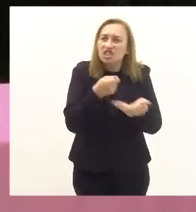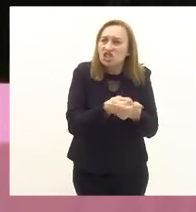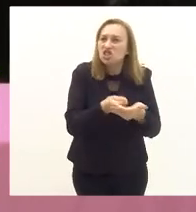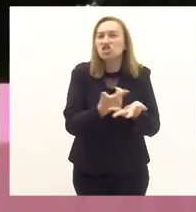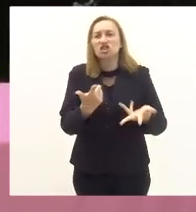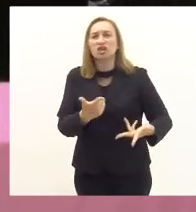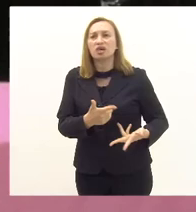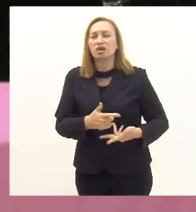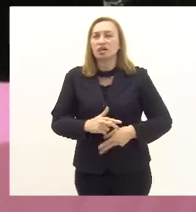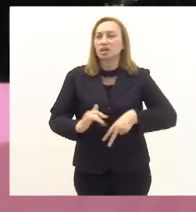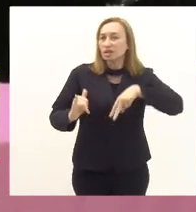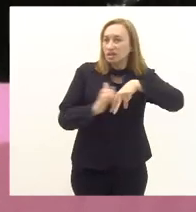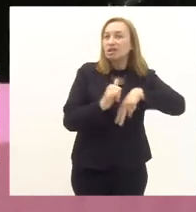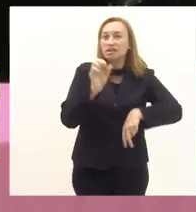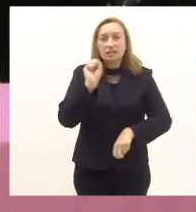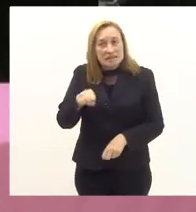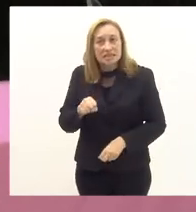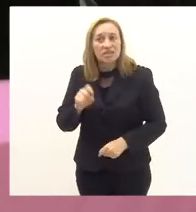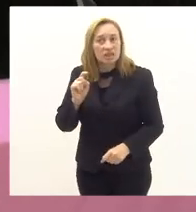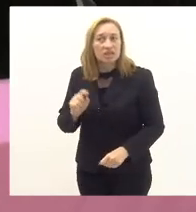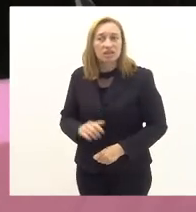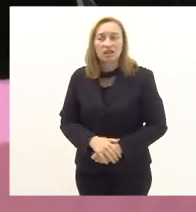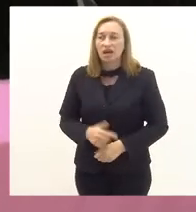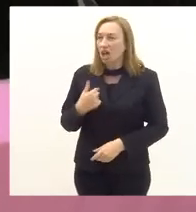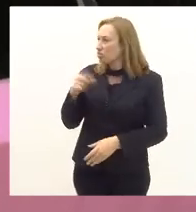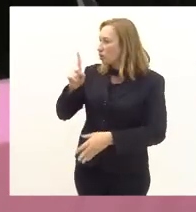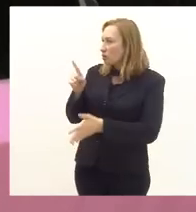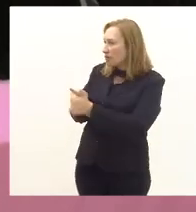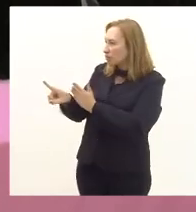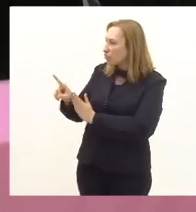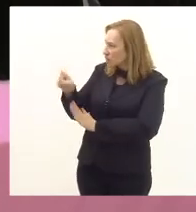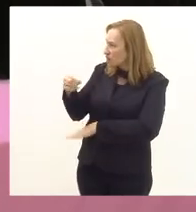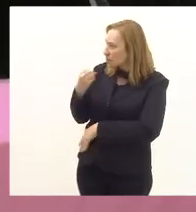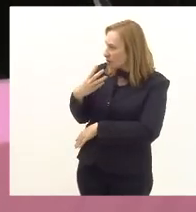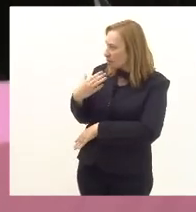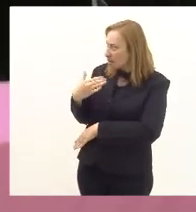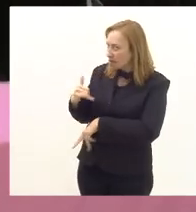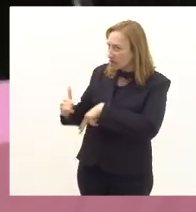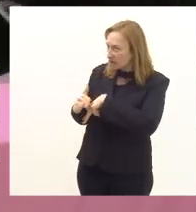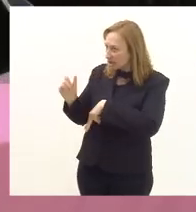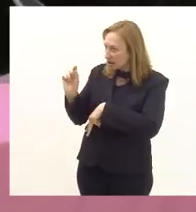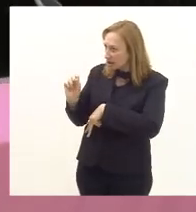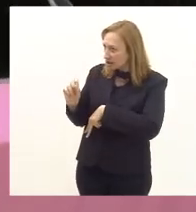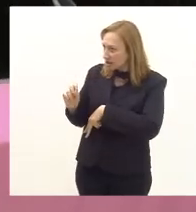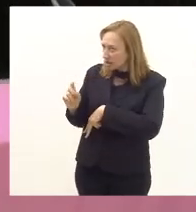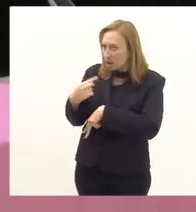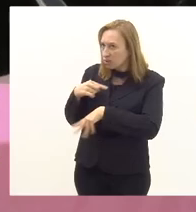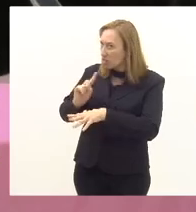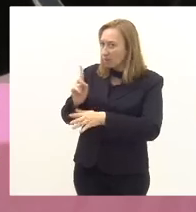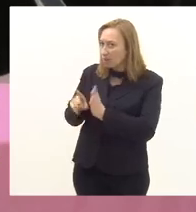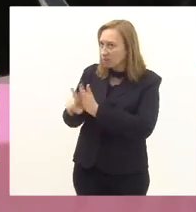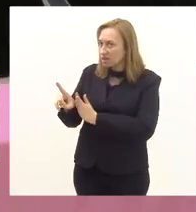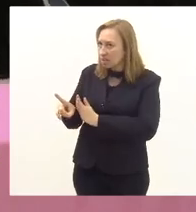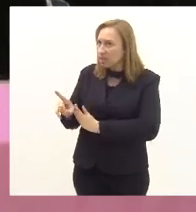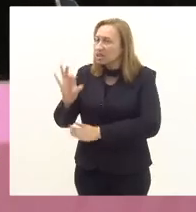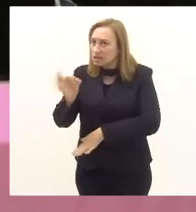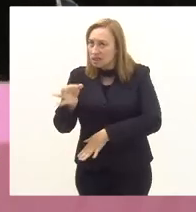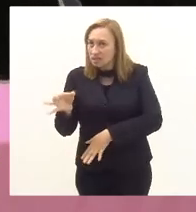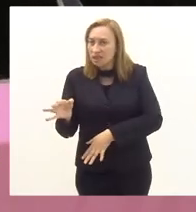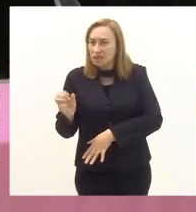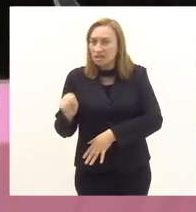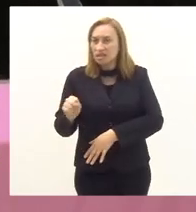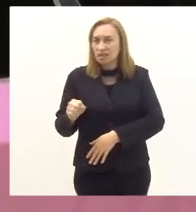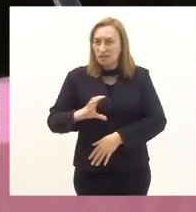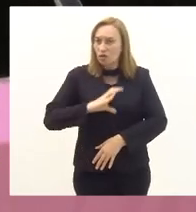serem bem atendidos, vão ser. Tá? Eu nem perguntei a ela, tenho certeza que você foi bem atendida. Eu não perguntei, não combinei nada. Se fosse, eu sei que ela fala,